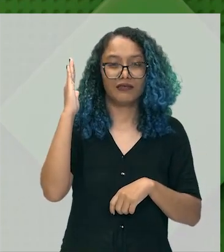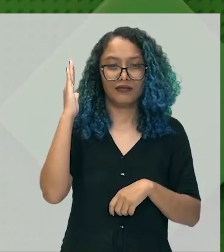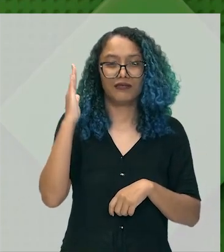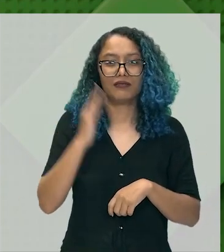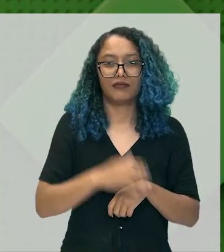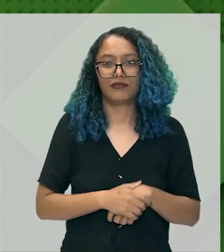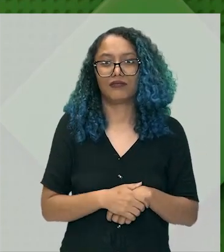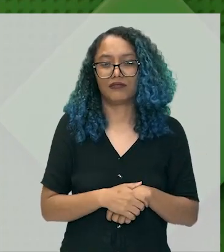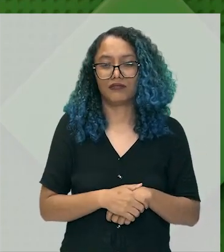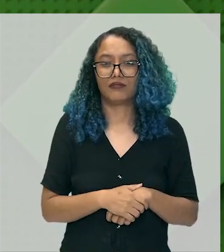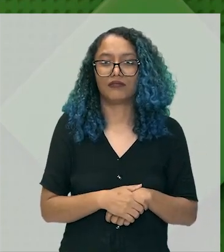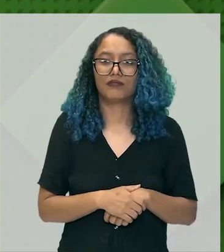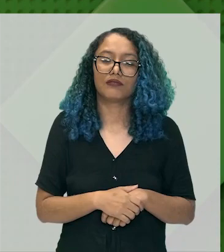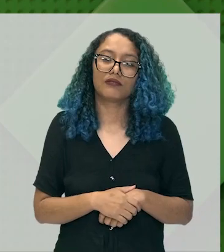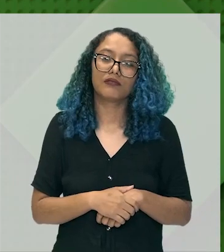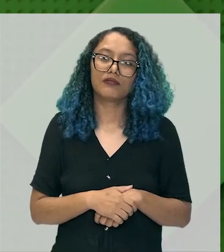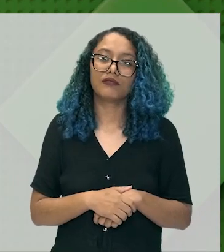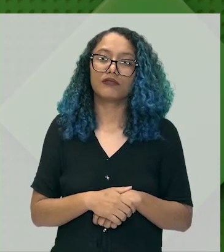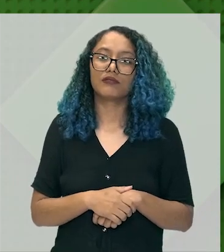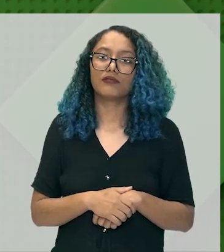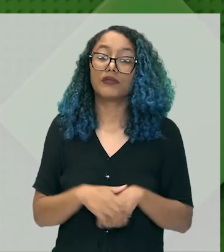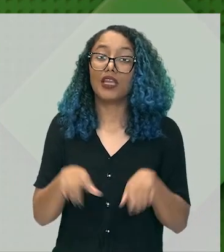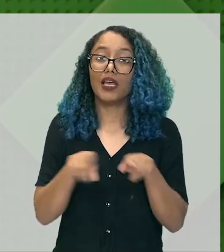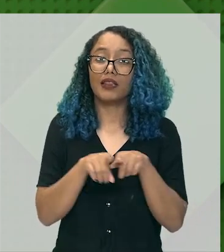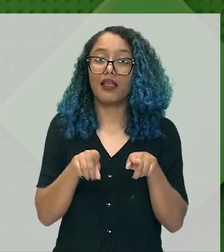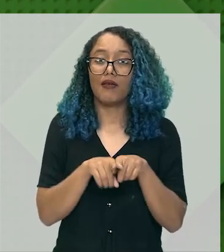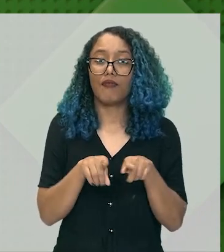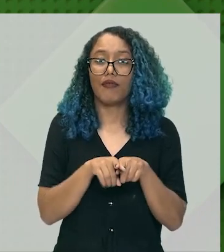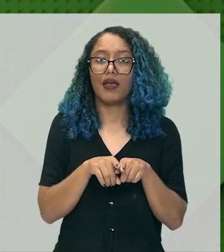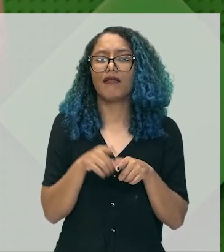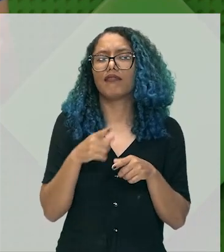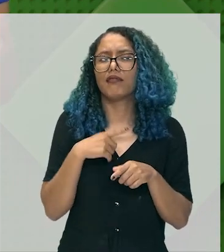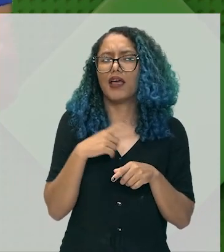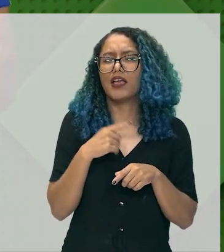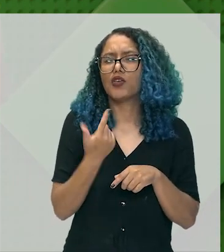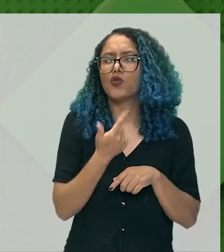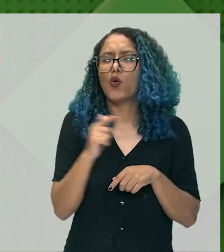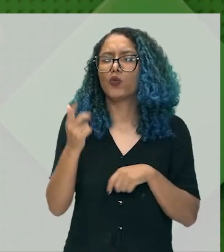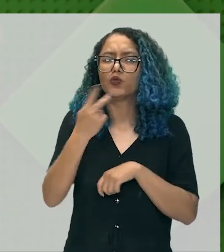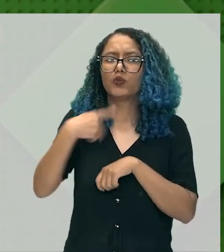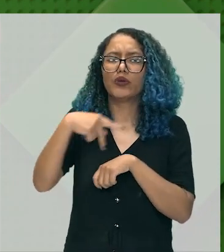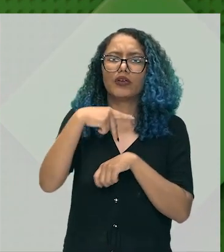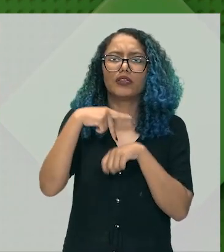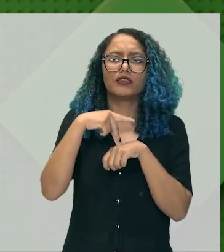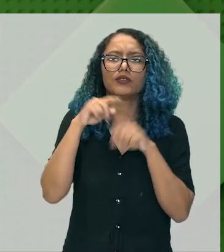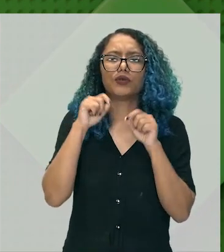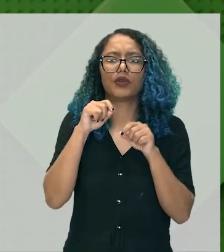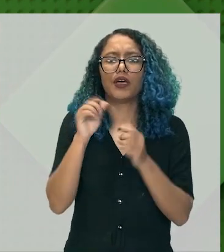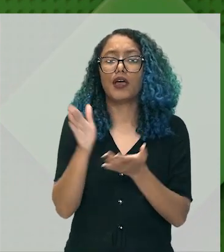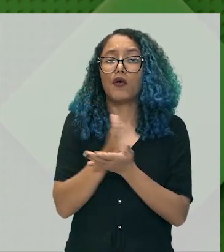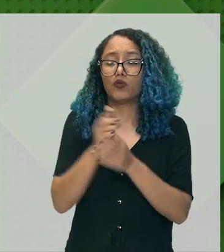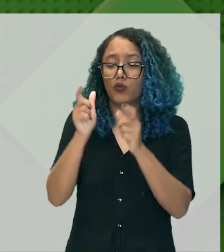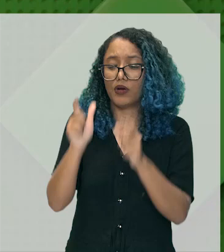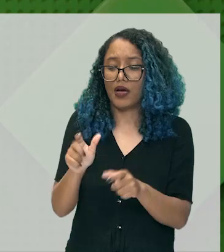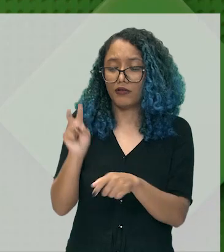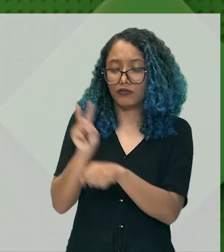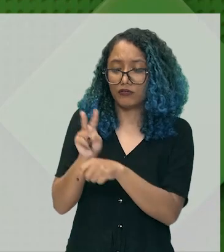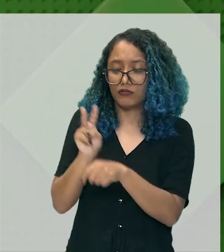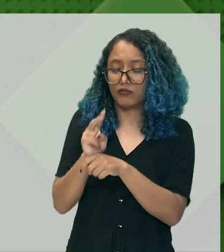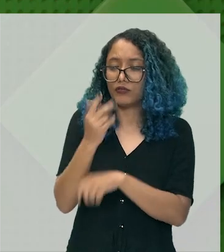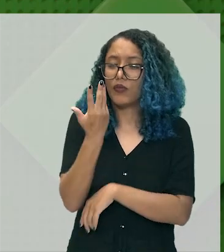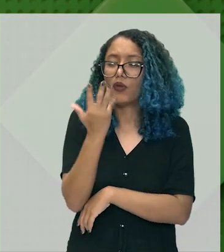era a intenção de queimar. E nós já vimos também em outros países, né, que reservas